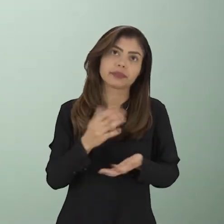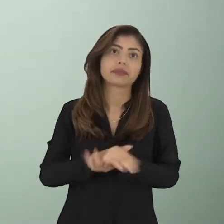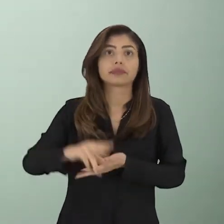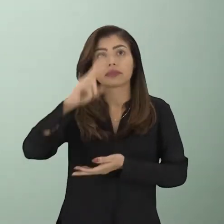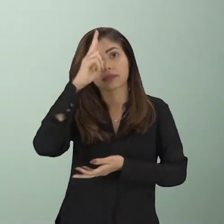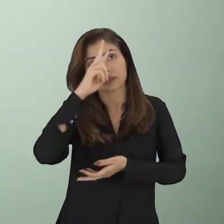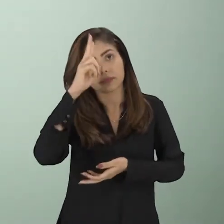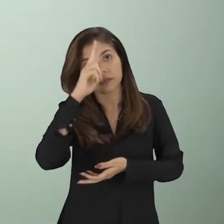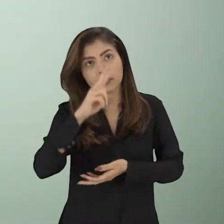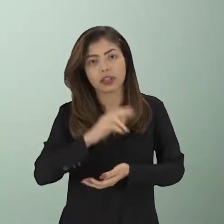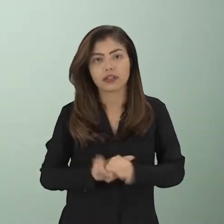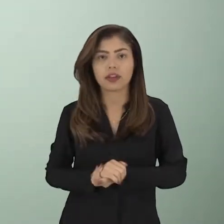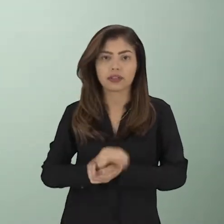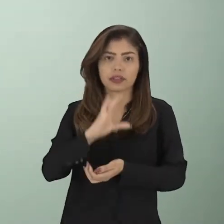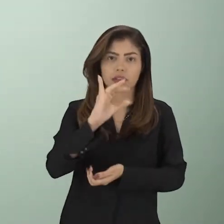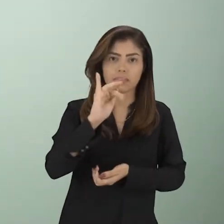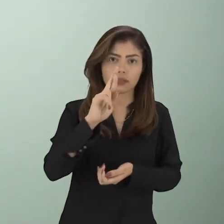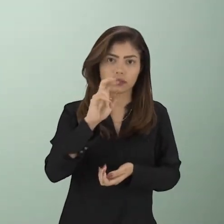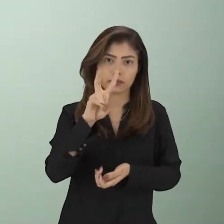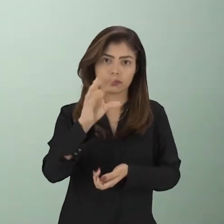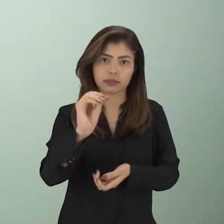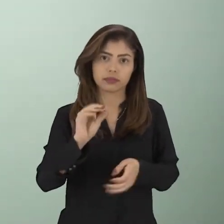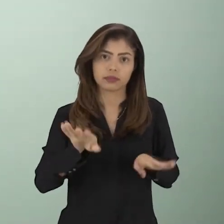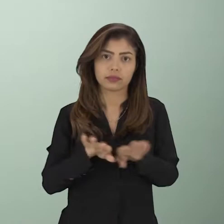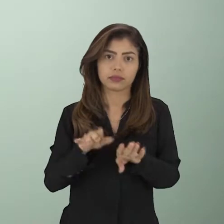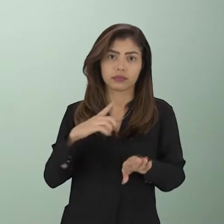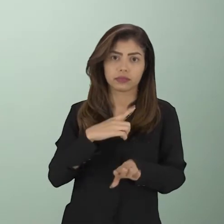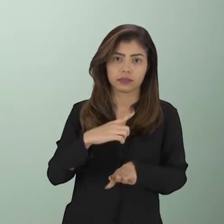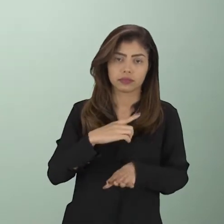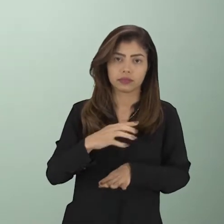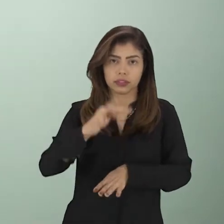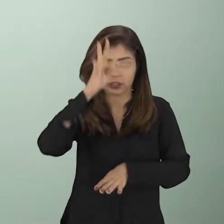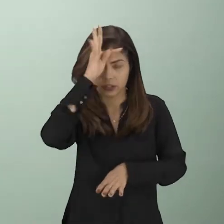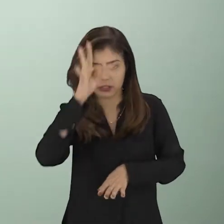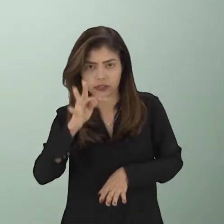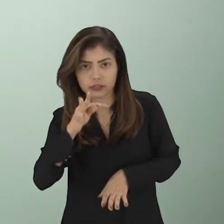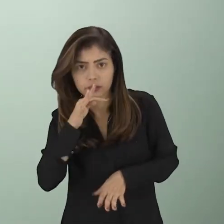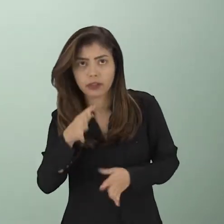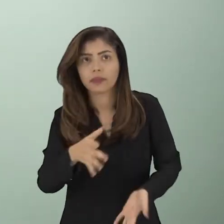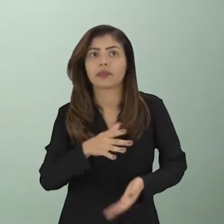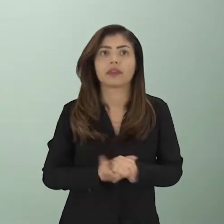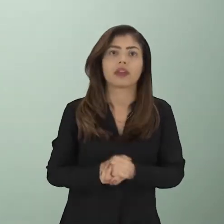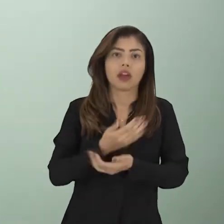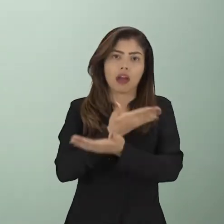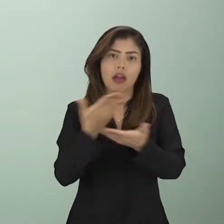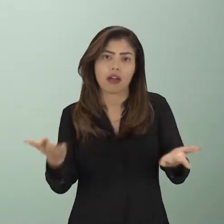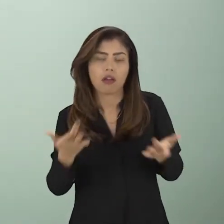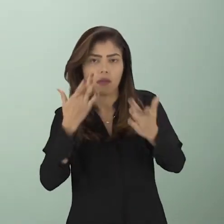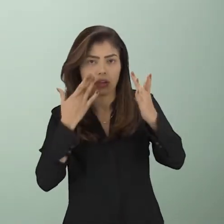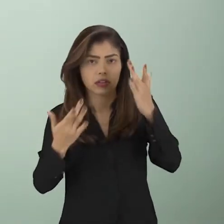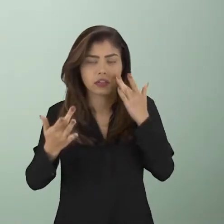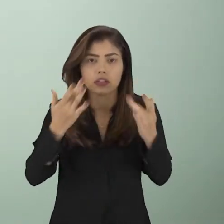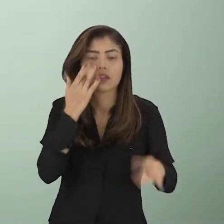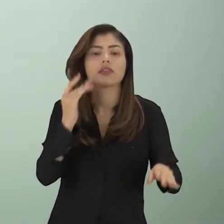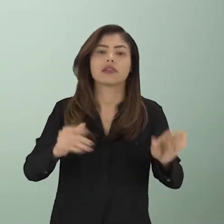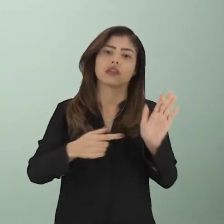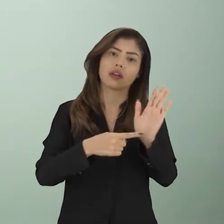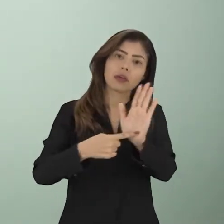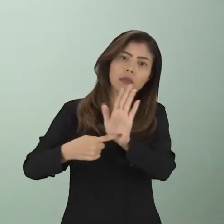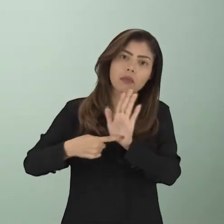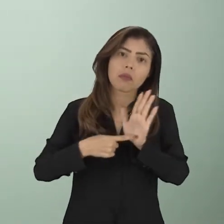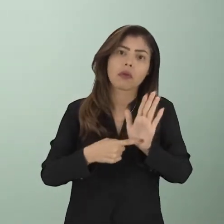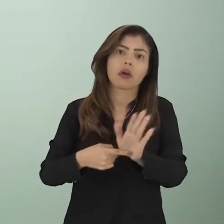Lembram do circo? O circo tradicional, né? Grandes espetáculos em que o artista, através de truques